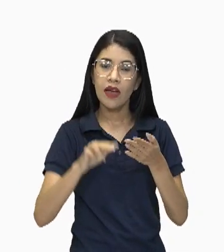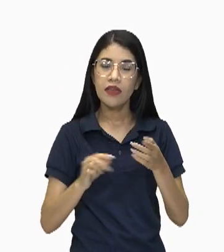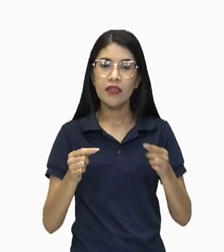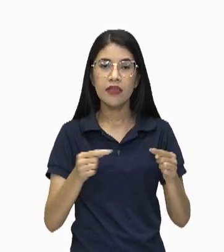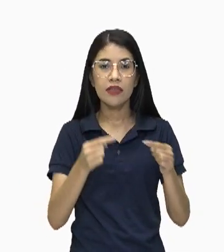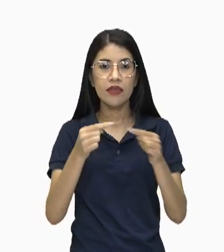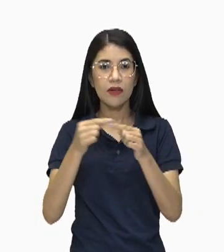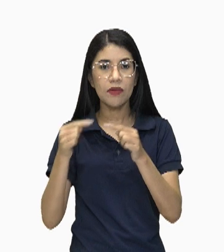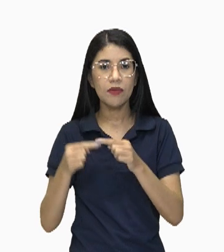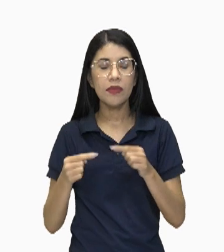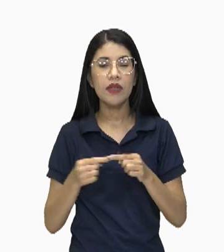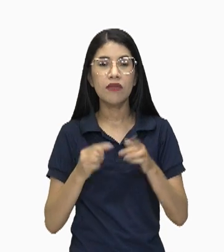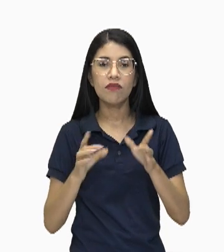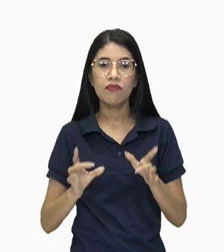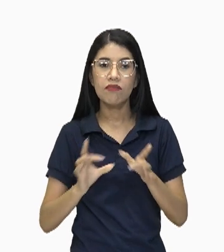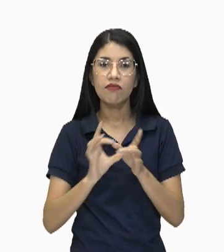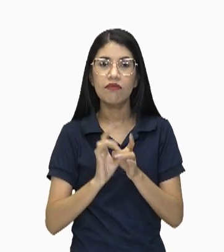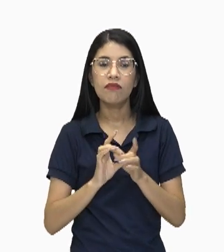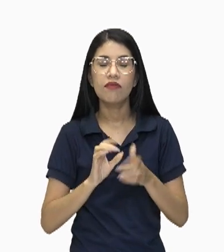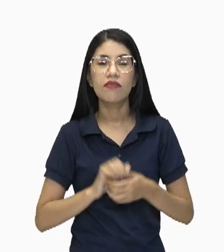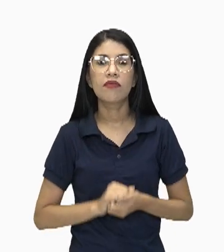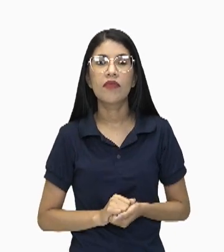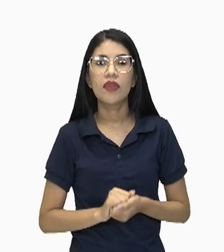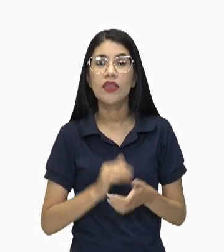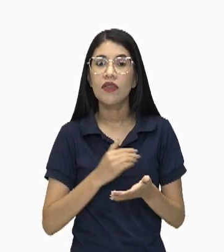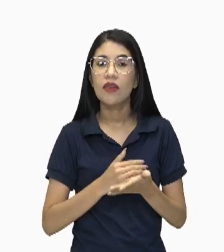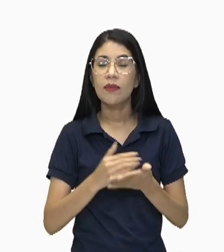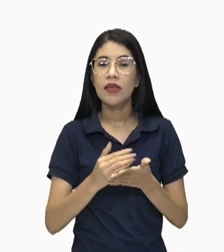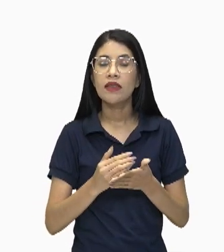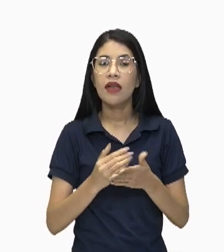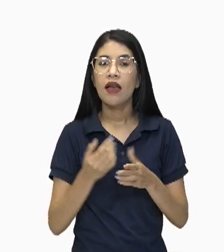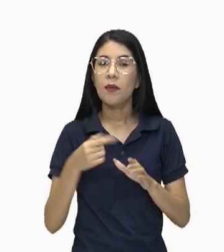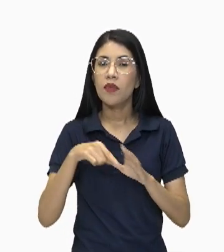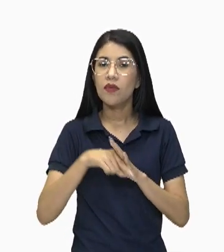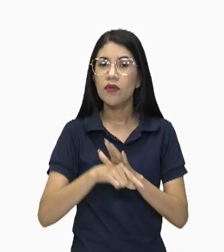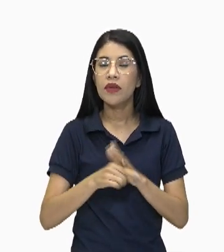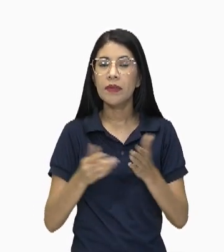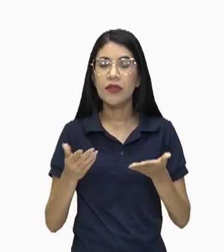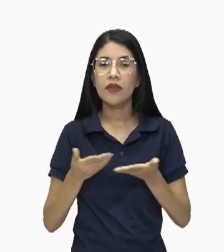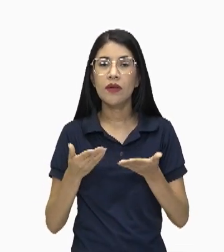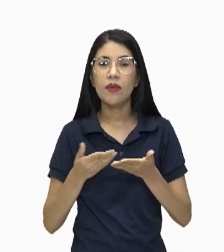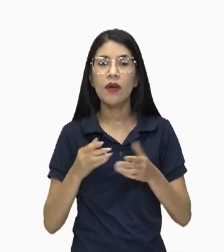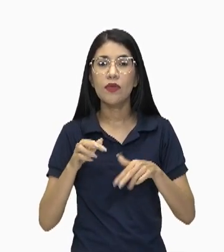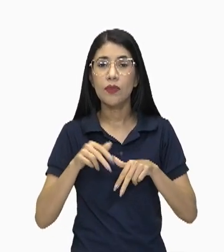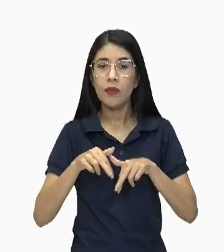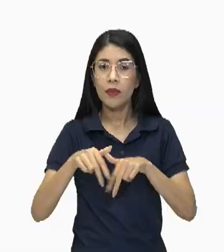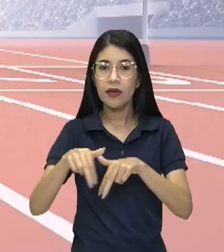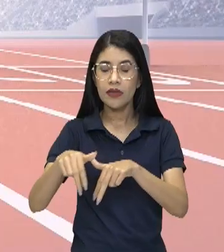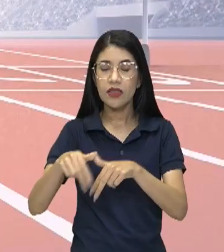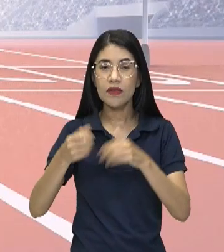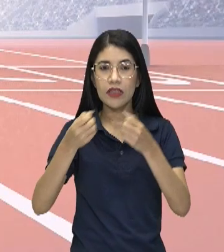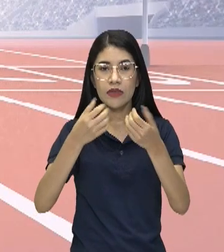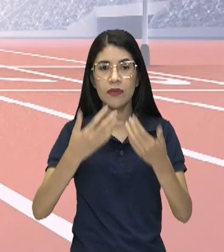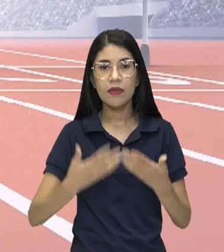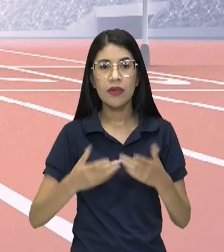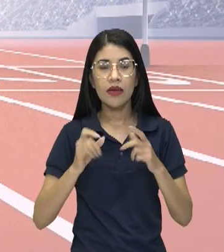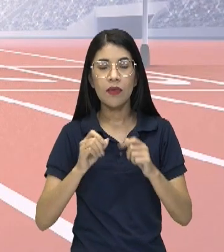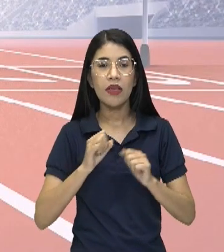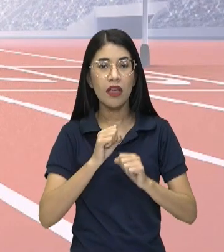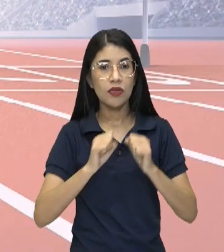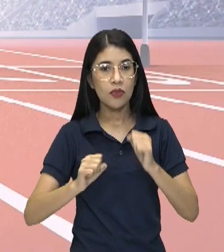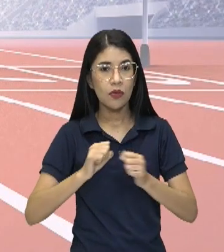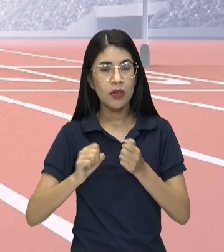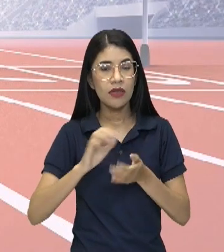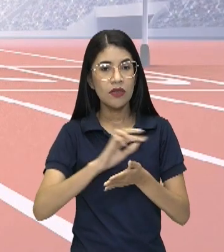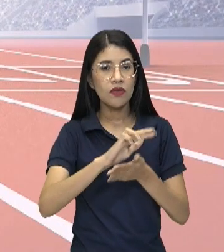Nós vamos adentrar um pouco mais profundamente aqui no atletismo e vamos falar sobre as provas de